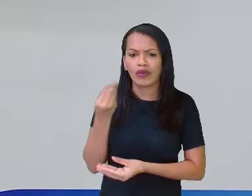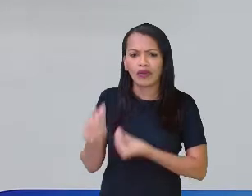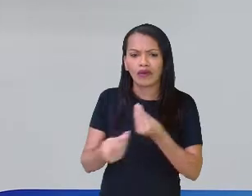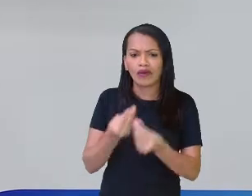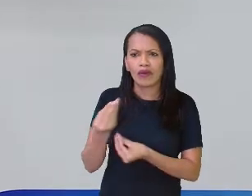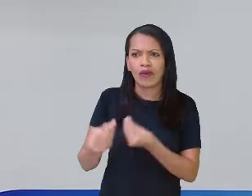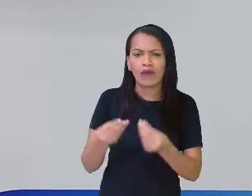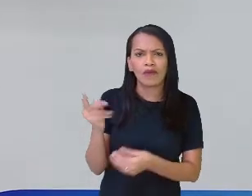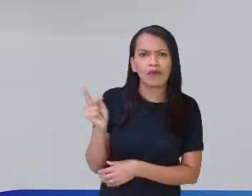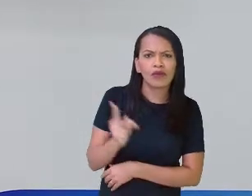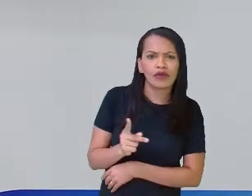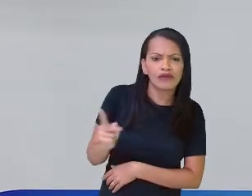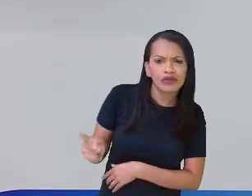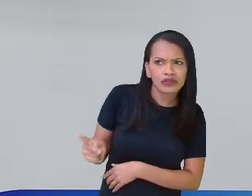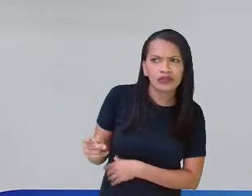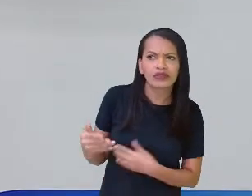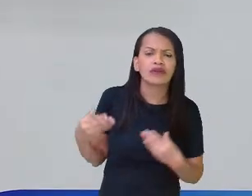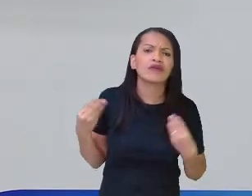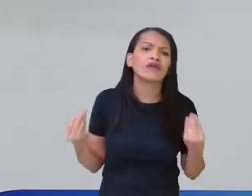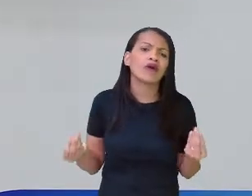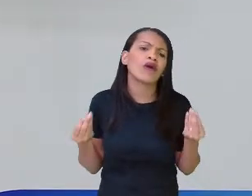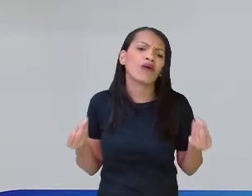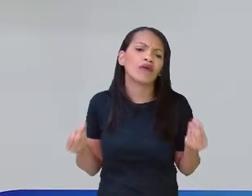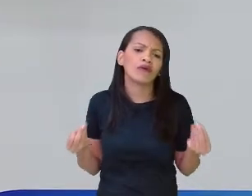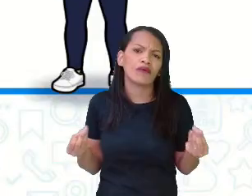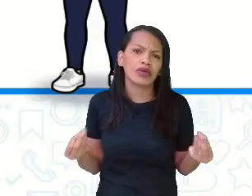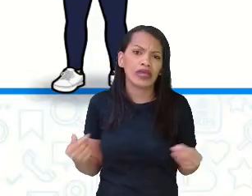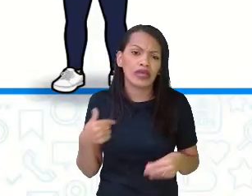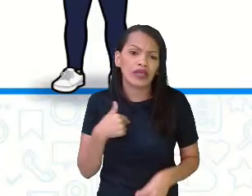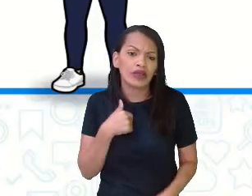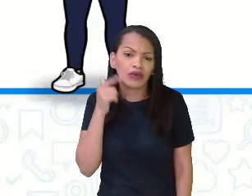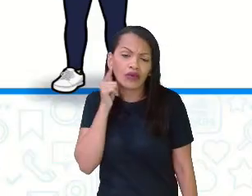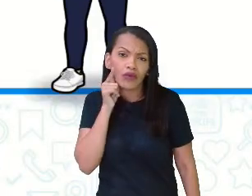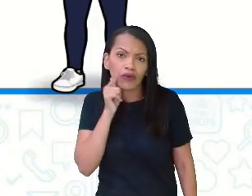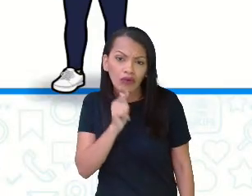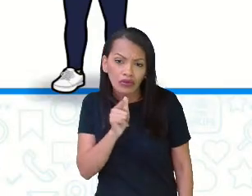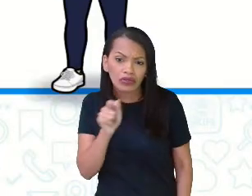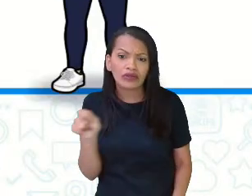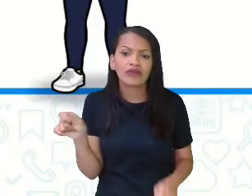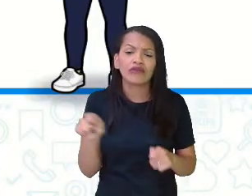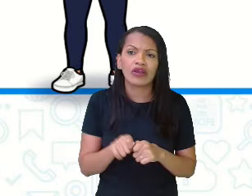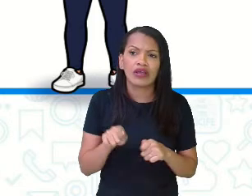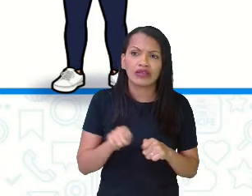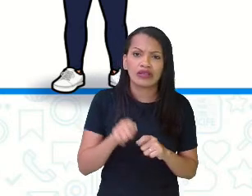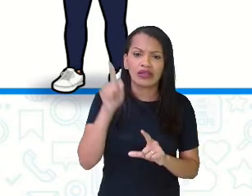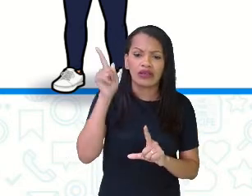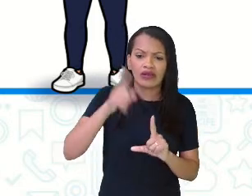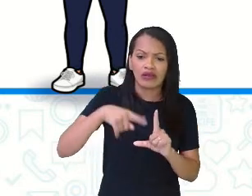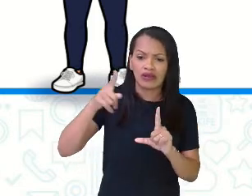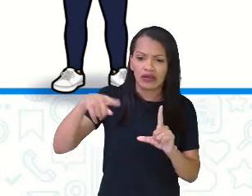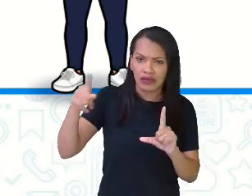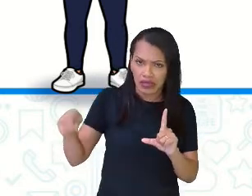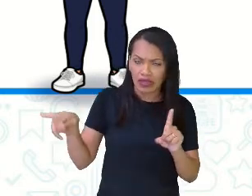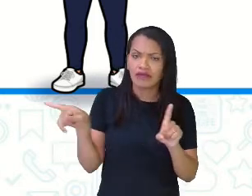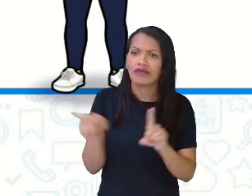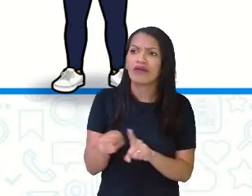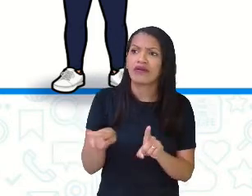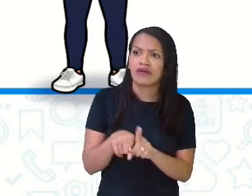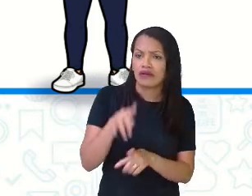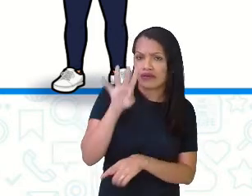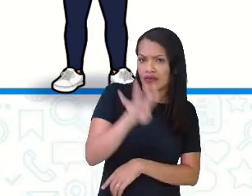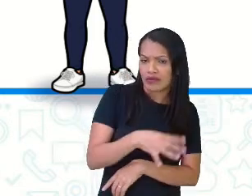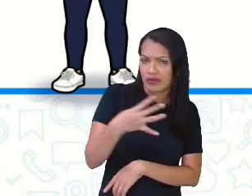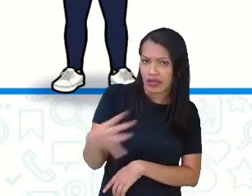professora? Na coleta de dados. Para que eu consiga construir um gráfico ou uma tabela,